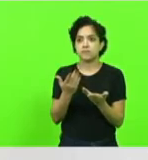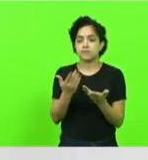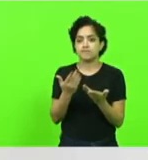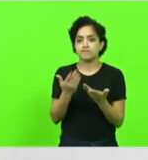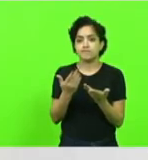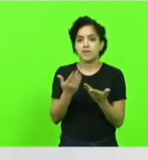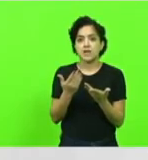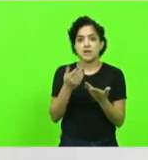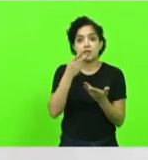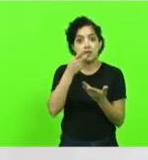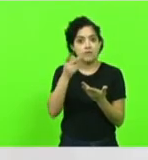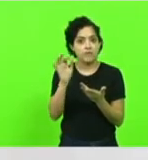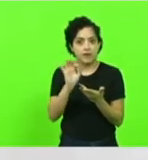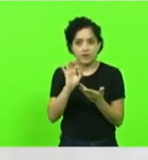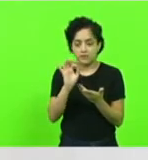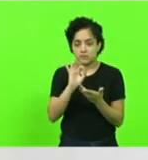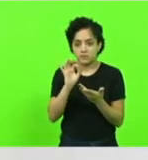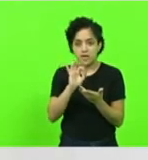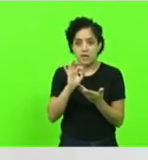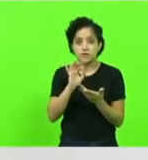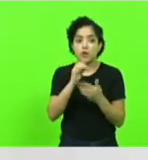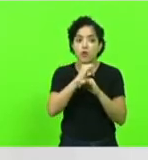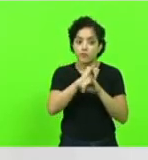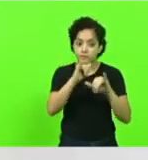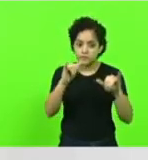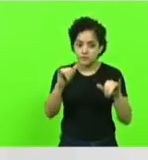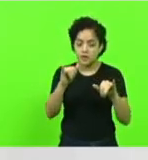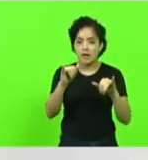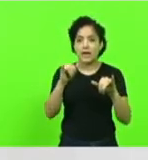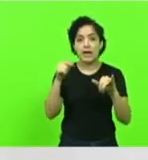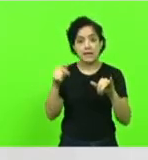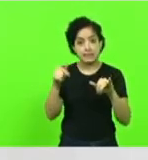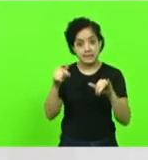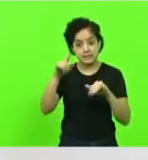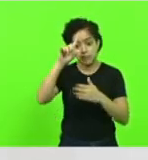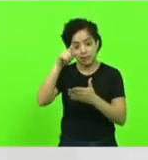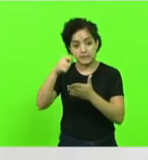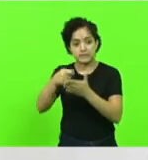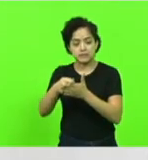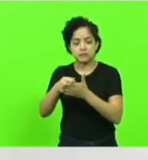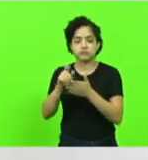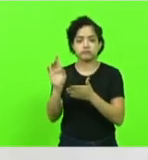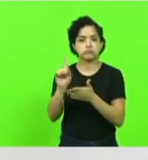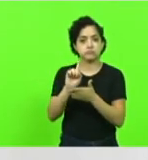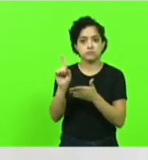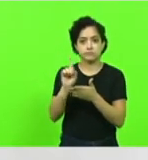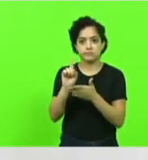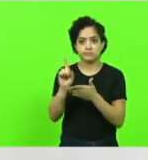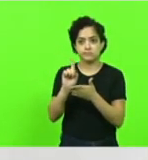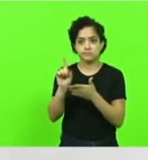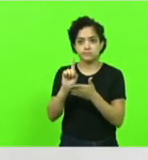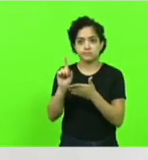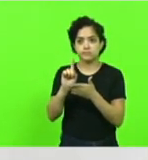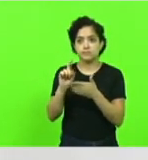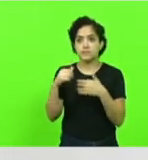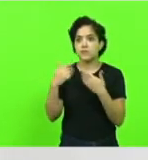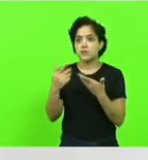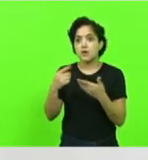de falar com o pessoal e dizer, ó, tem aqui uma decisão, nós temos... Não, simplesmente eles foram